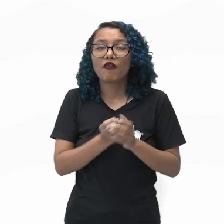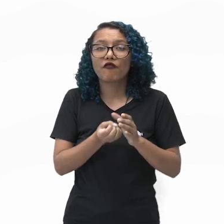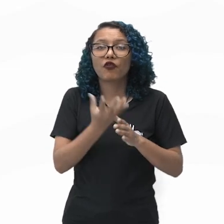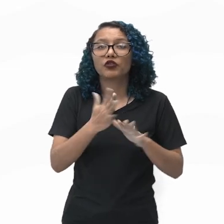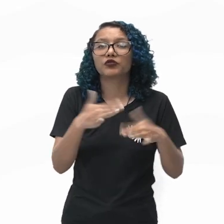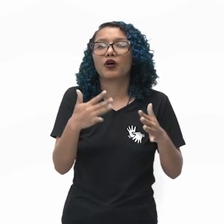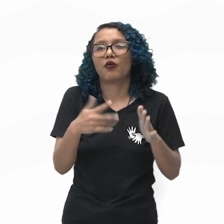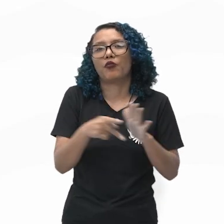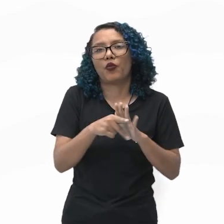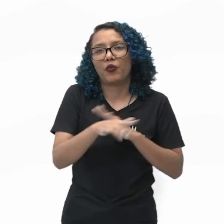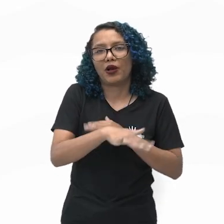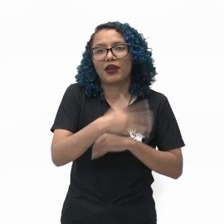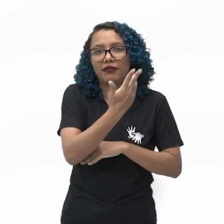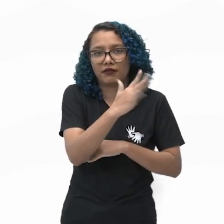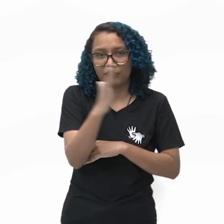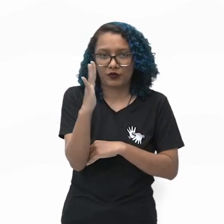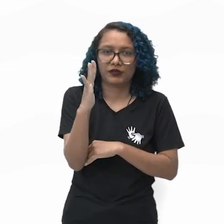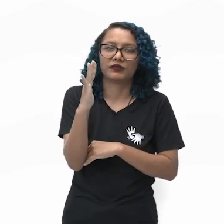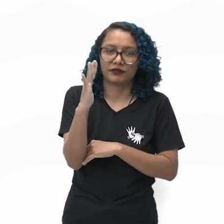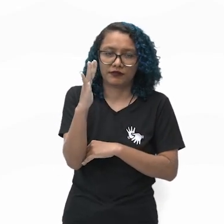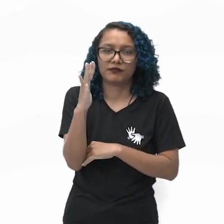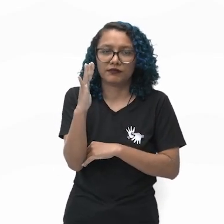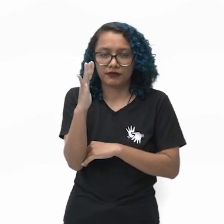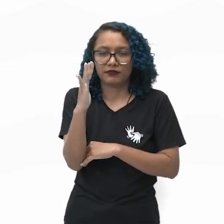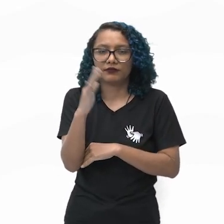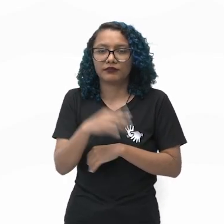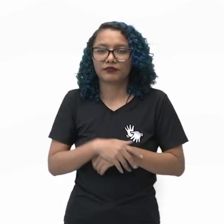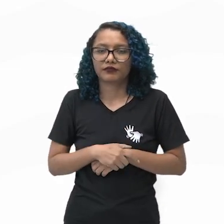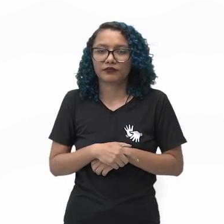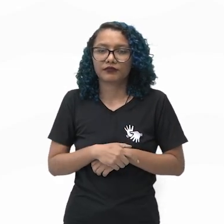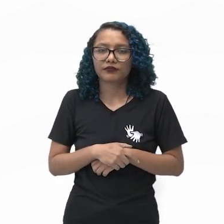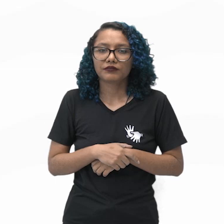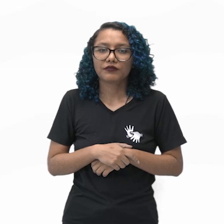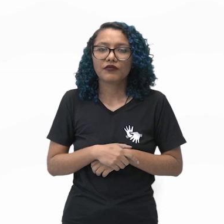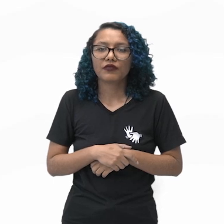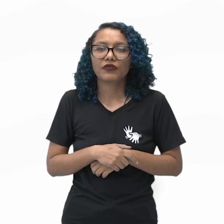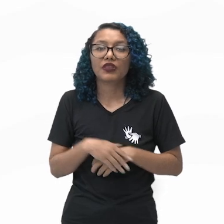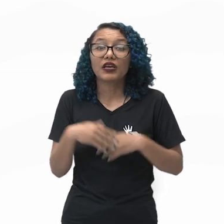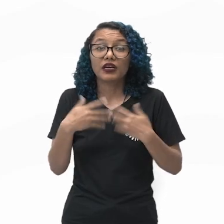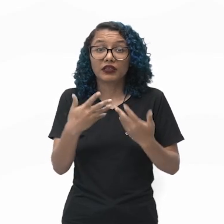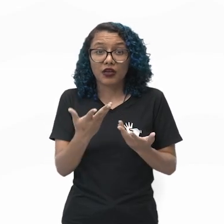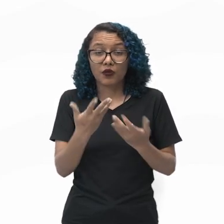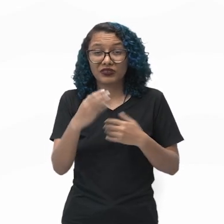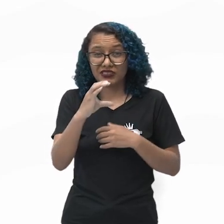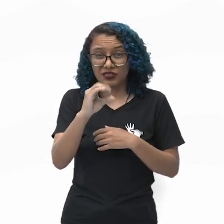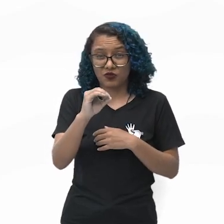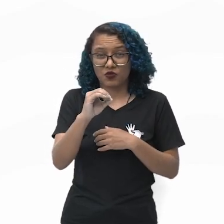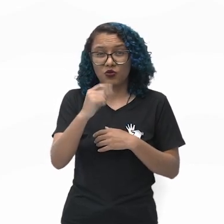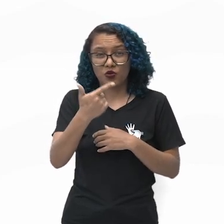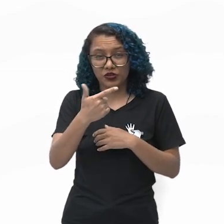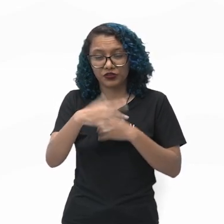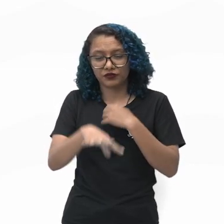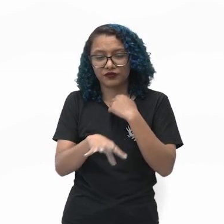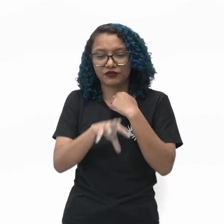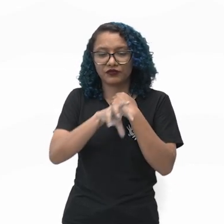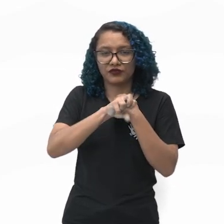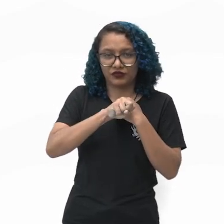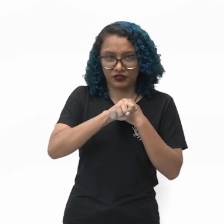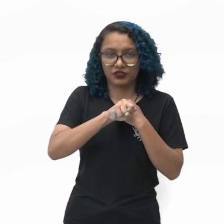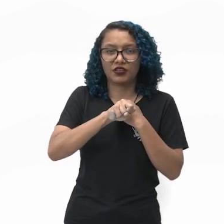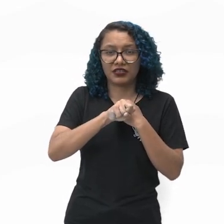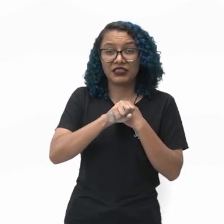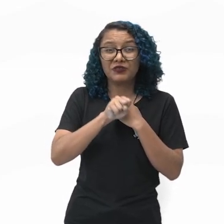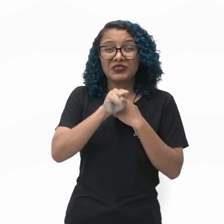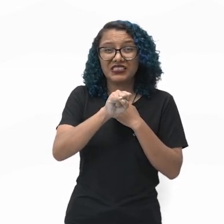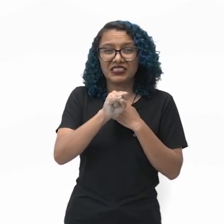da natureza. Então essa fonte da natureza já absorvia o CO2 do ambiente. Quando a gente queima, a gente só está liberando esse